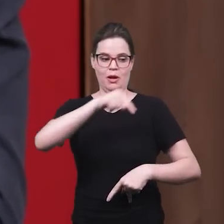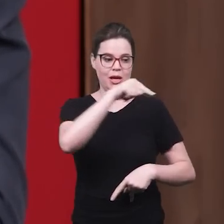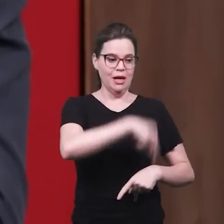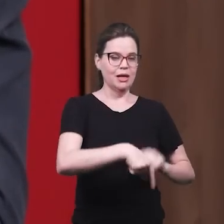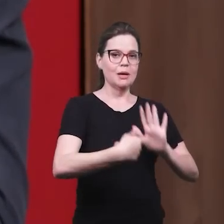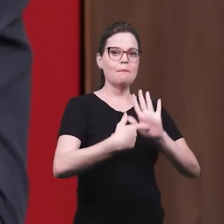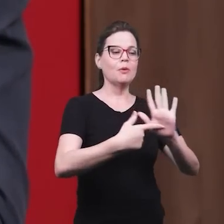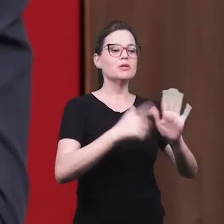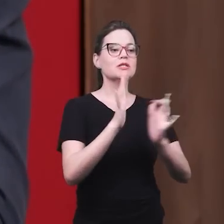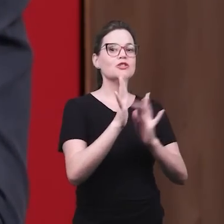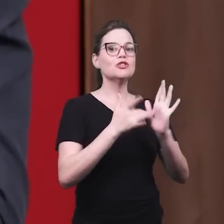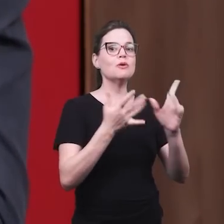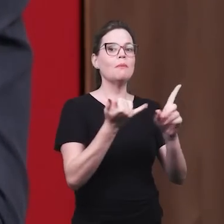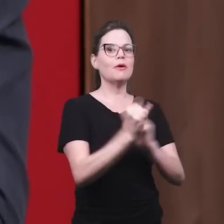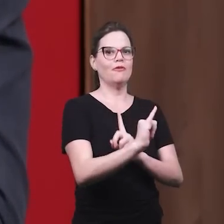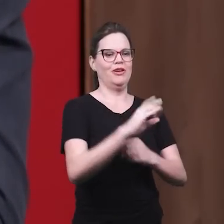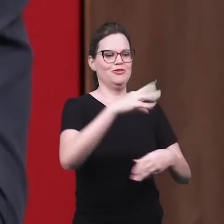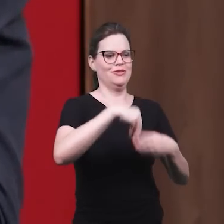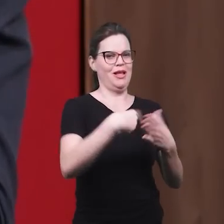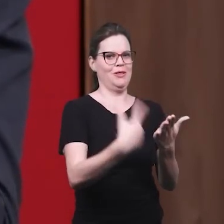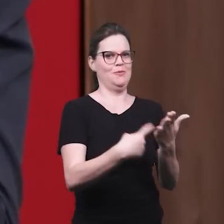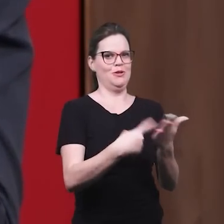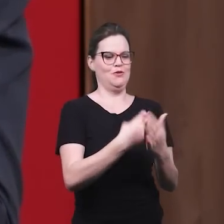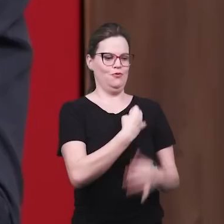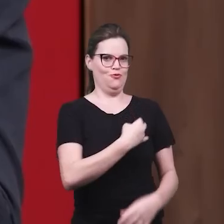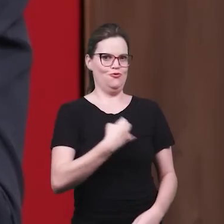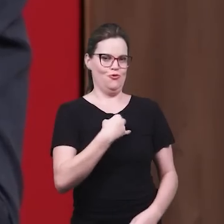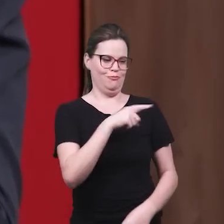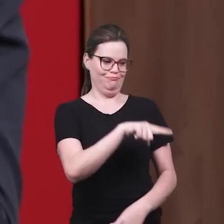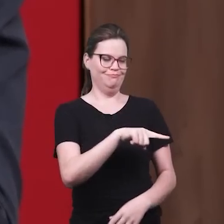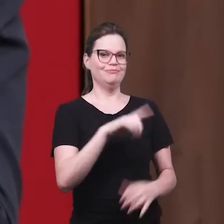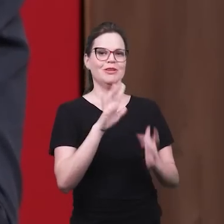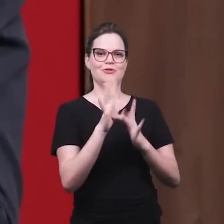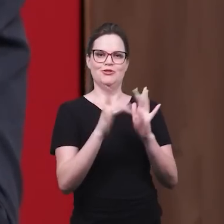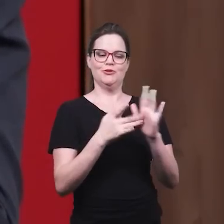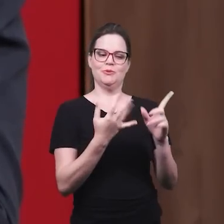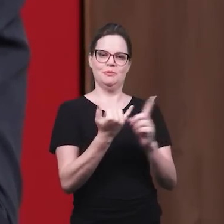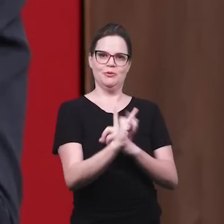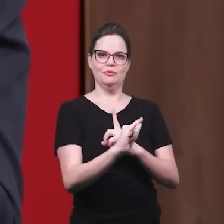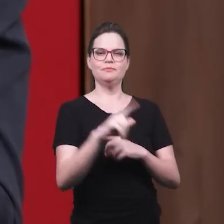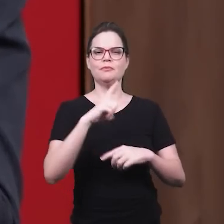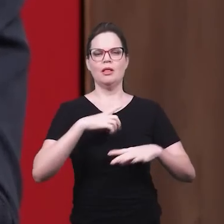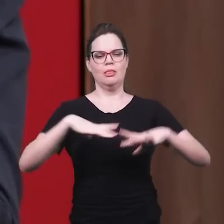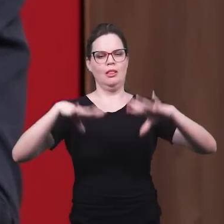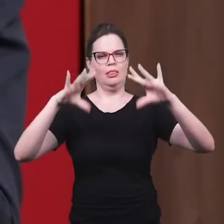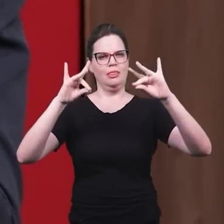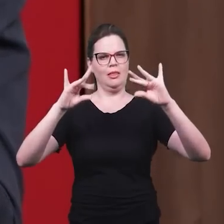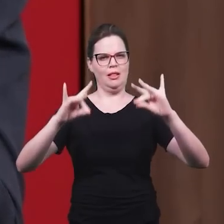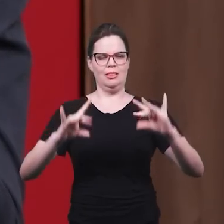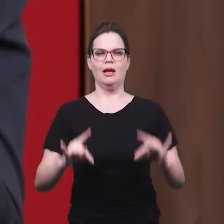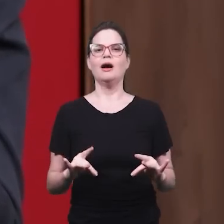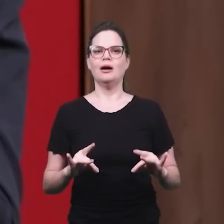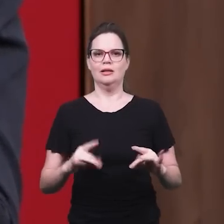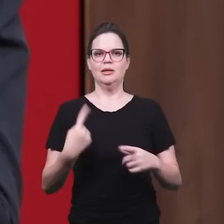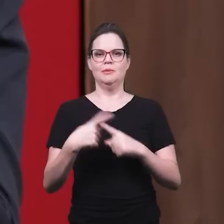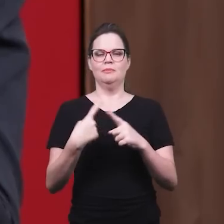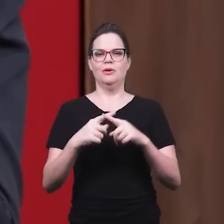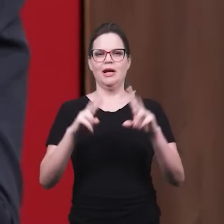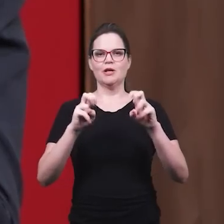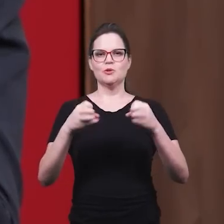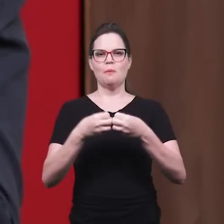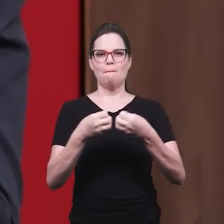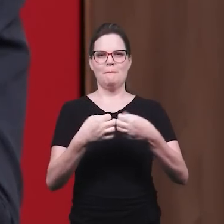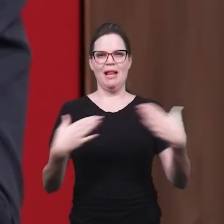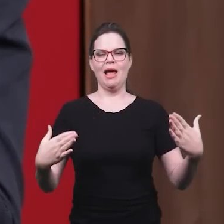profético. E é muito interessante, há muitos detalhes nas bodas de Caná, desse primeiro milagre feito pelo